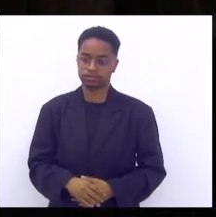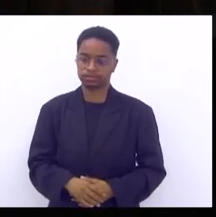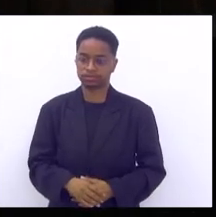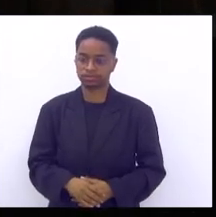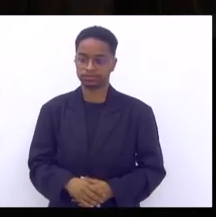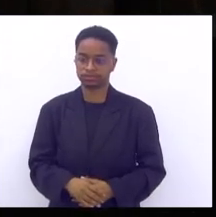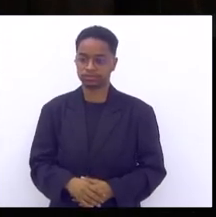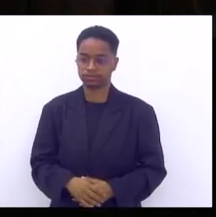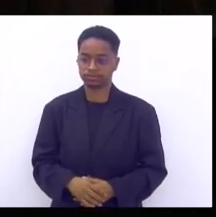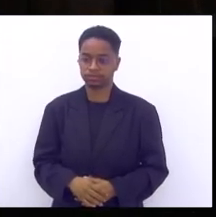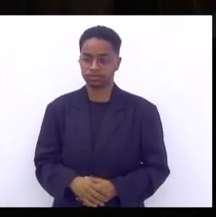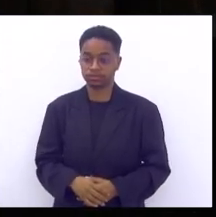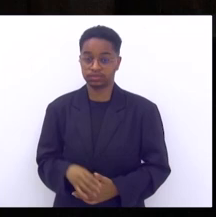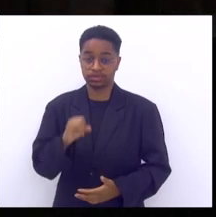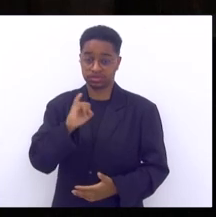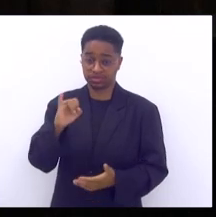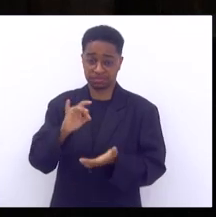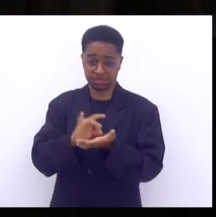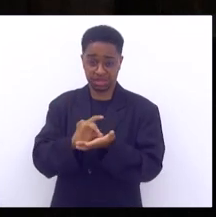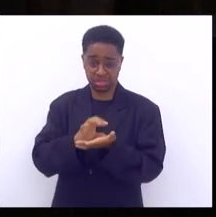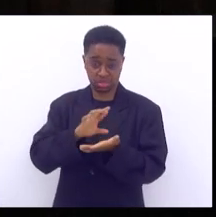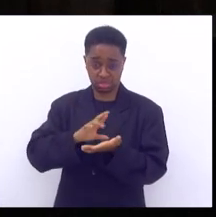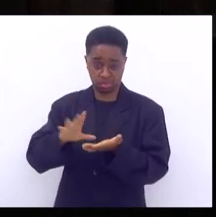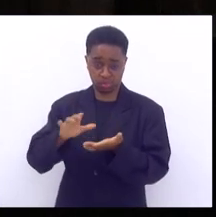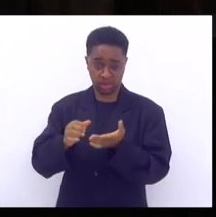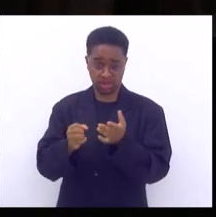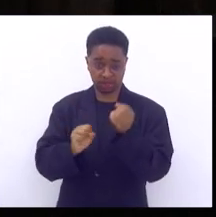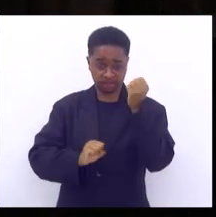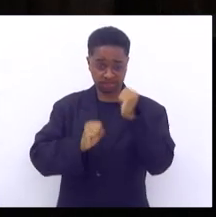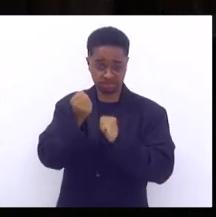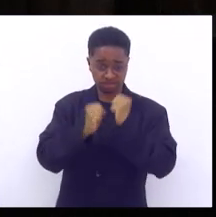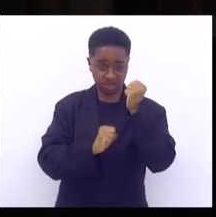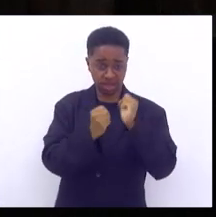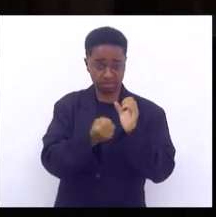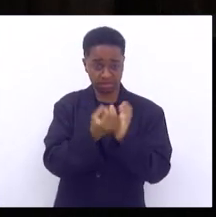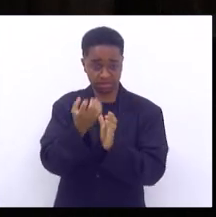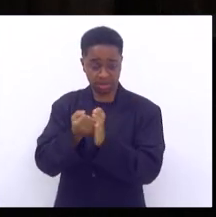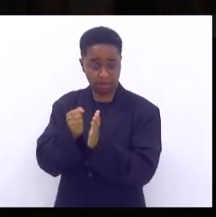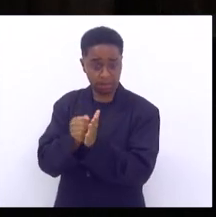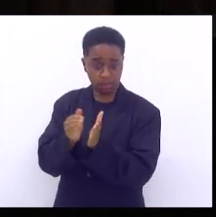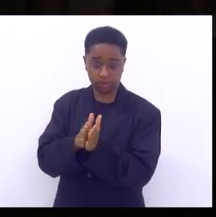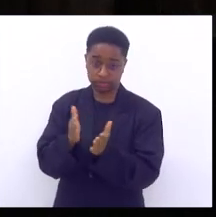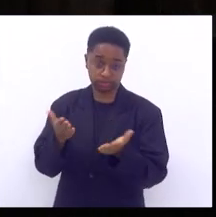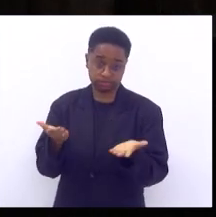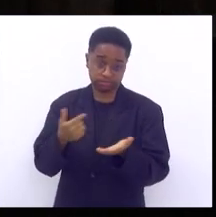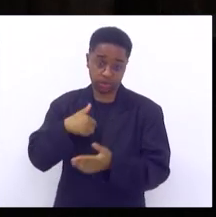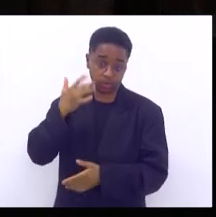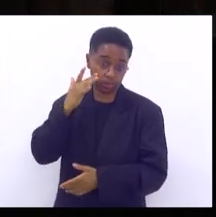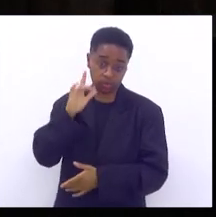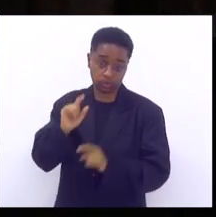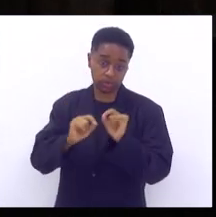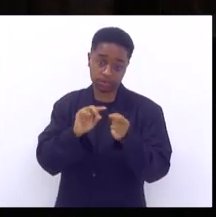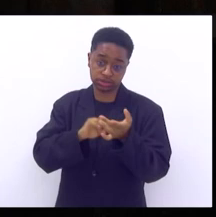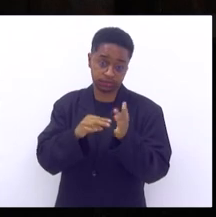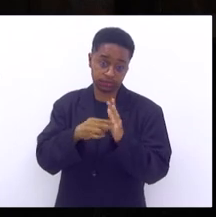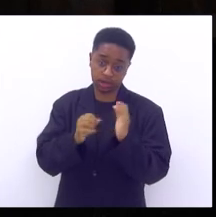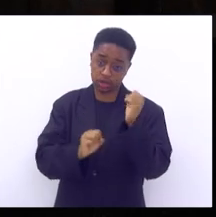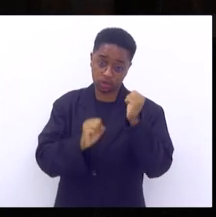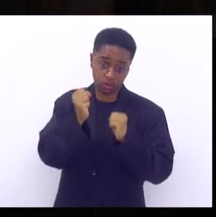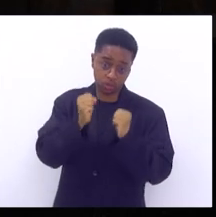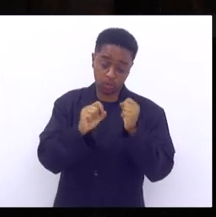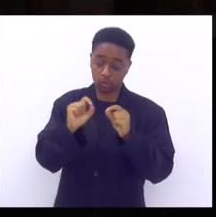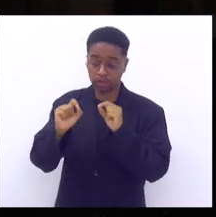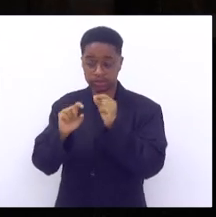Se isso não é indústria da multa, eu não sei nem mais o que é indústria, nem sei mais o que